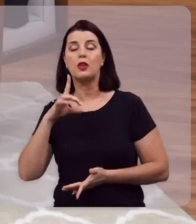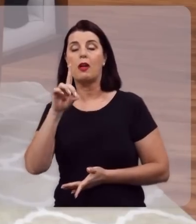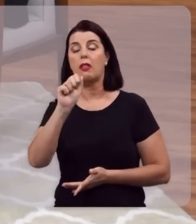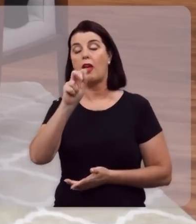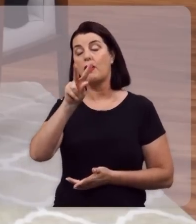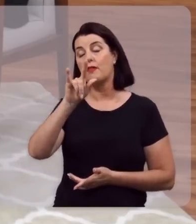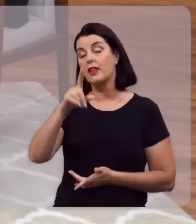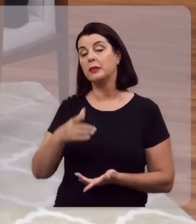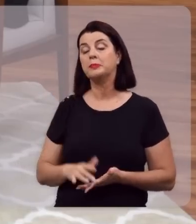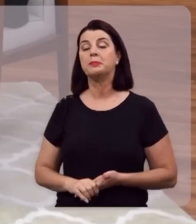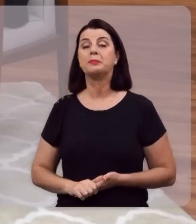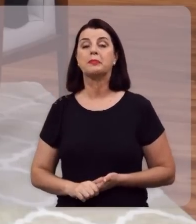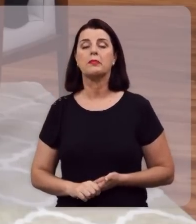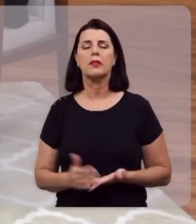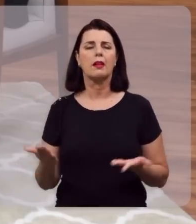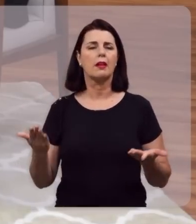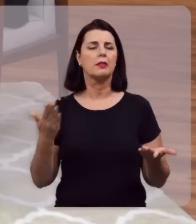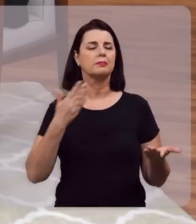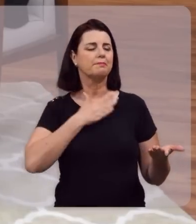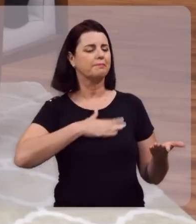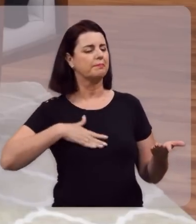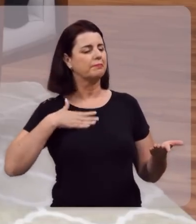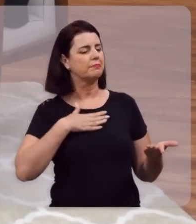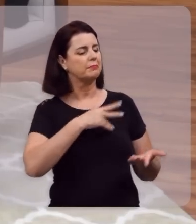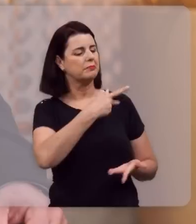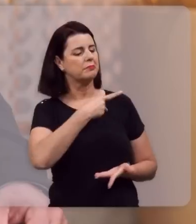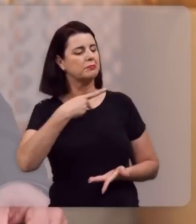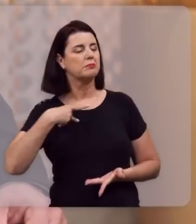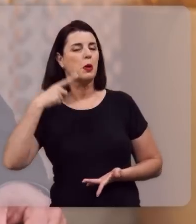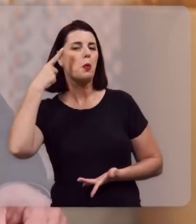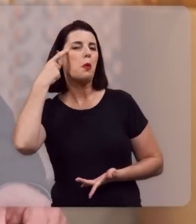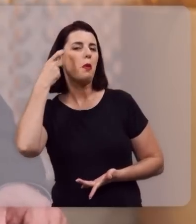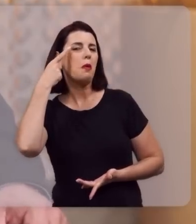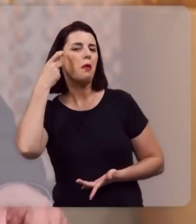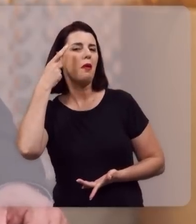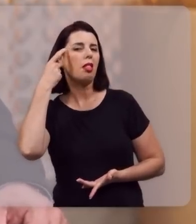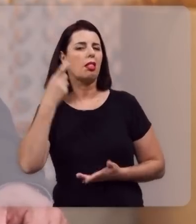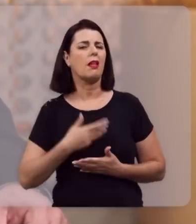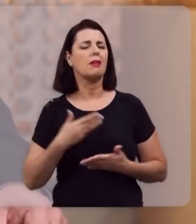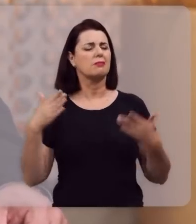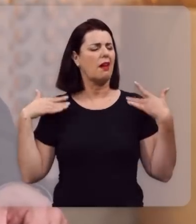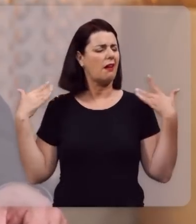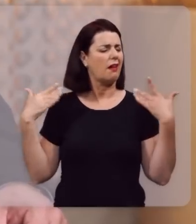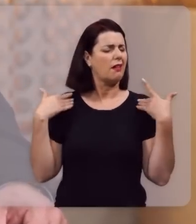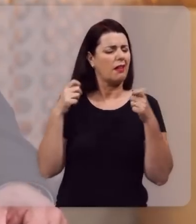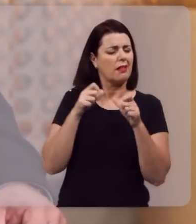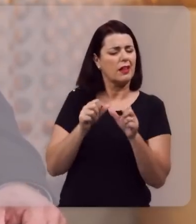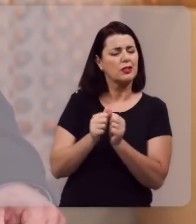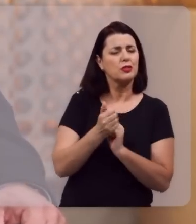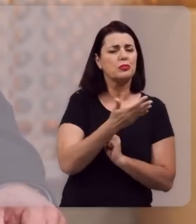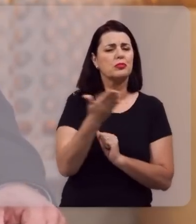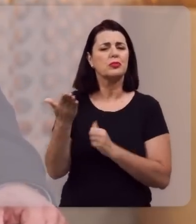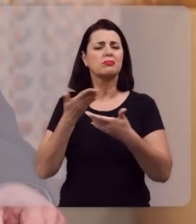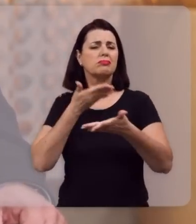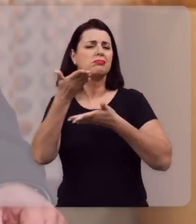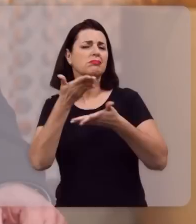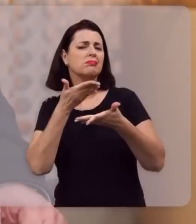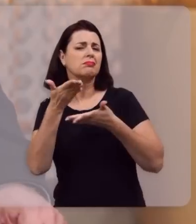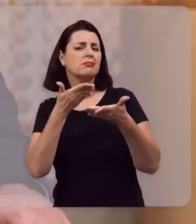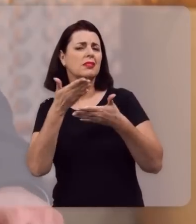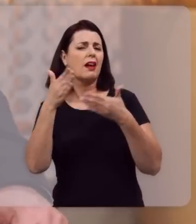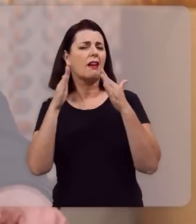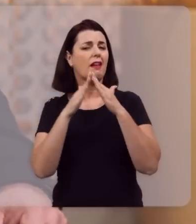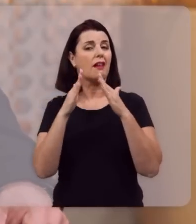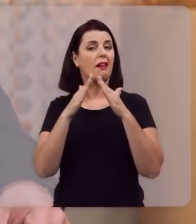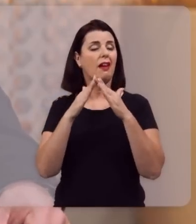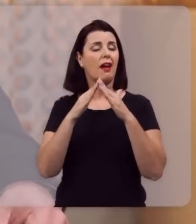bem-vindo aos nossos estúdios. Imenso privilégio, Rodrigo. Que alegria estar aqui mais uma vez, que alegria poder compartilhar com você de